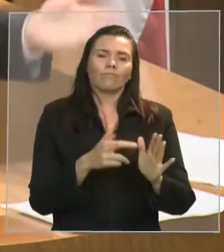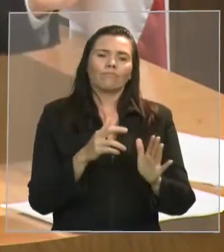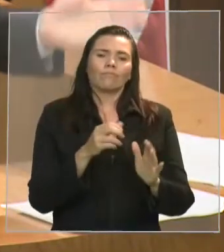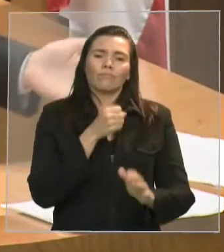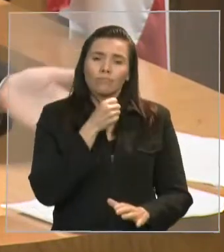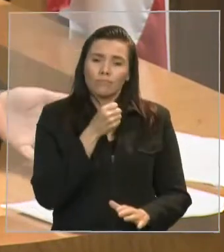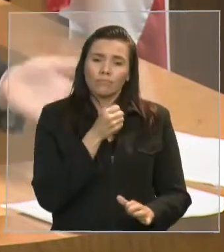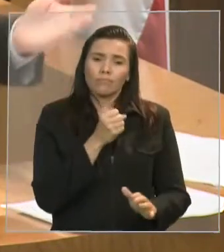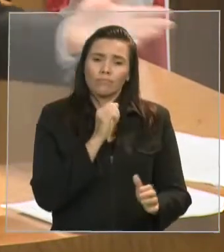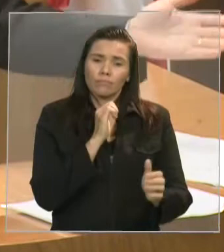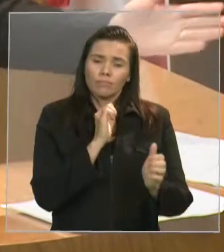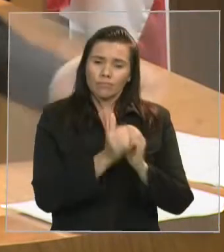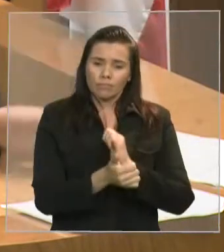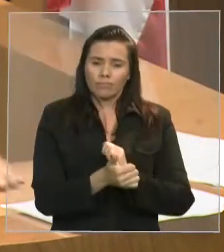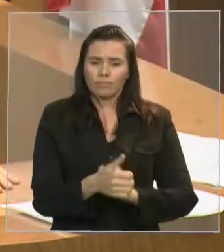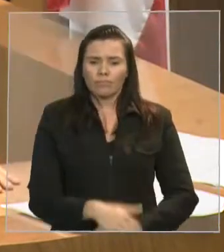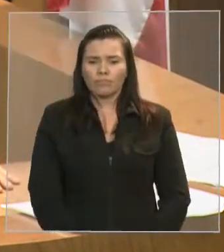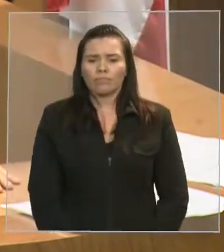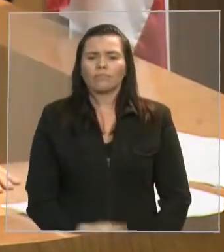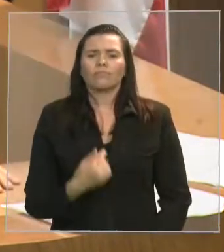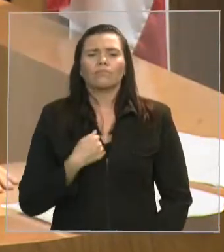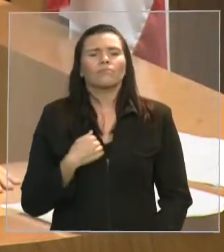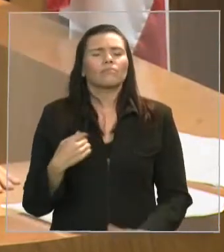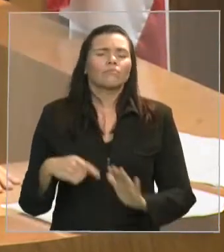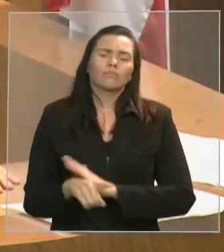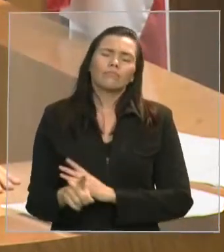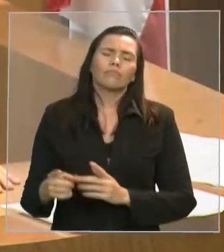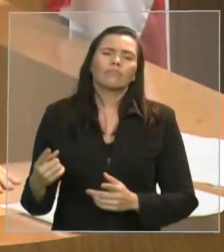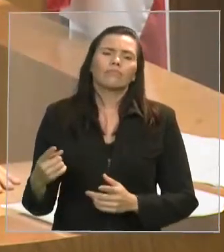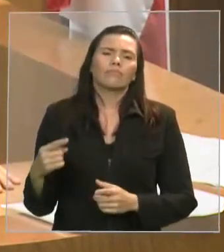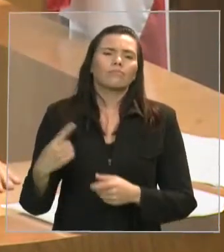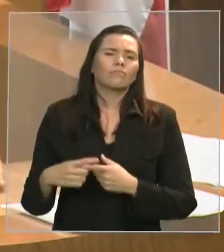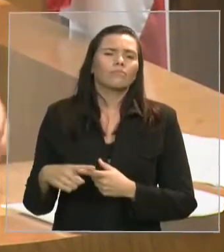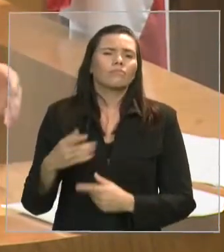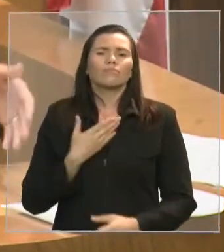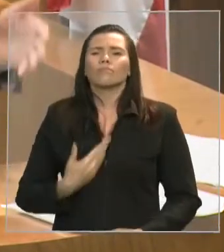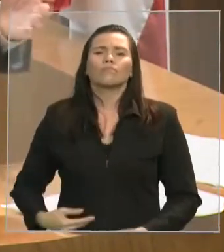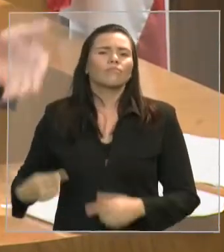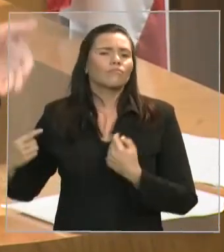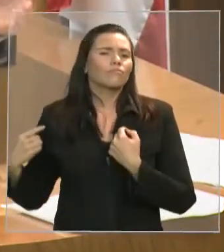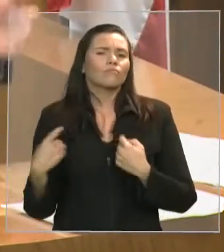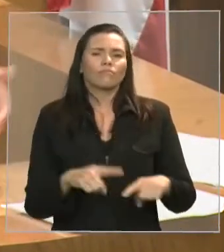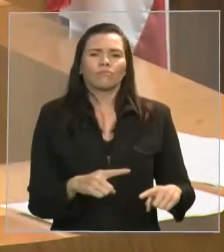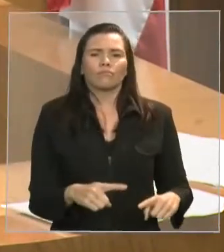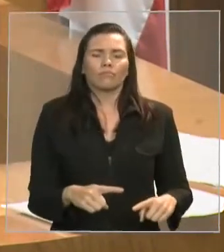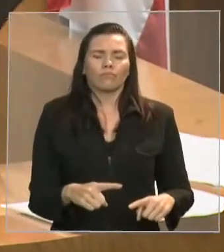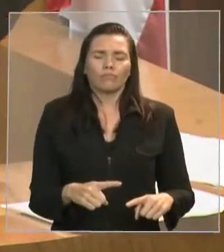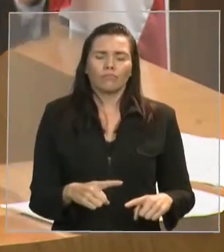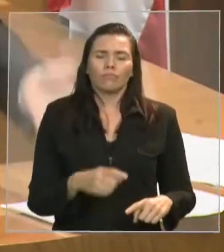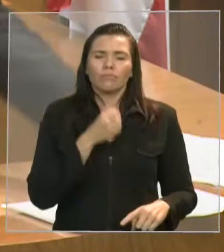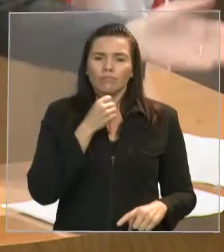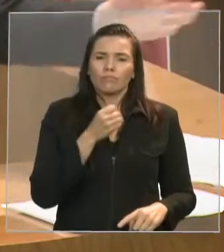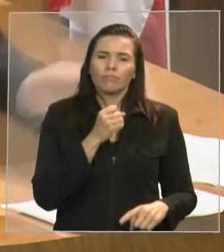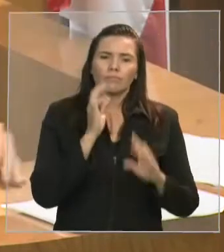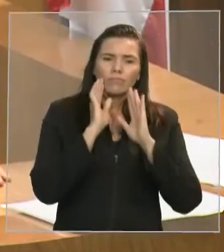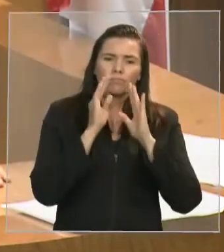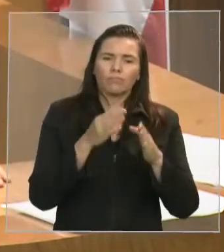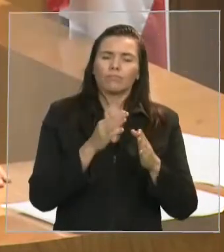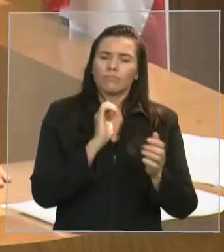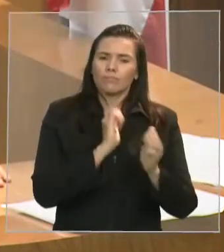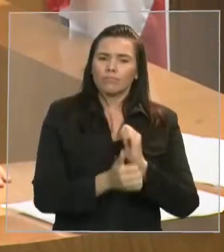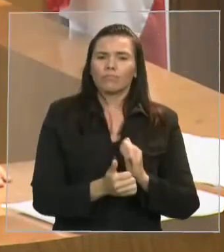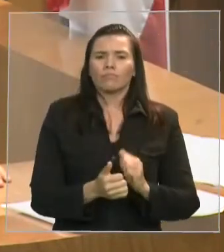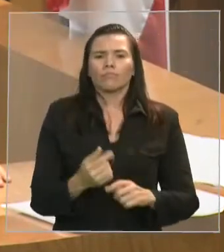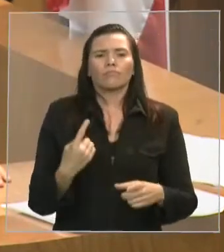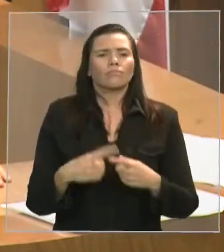que o governador do Estado tem contra a imprensa esportiva? Qual é o problema da imprensa esportiva continuar a fazer